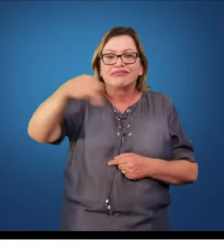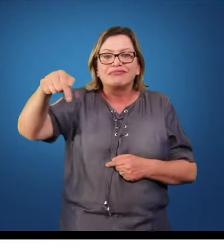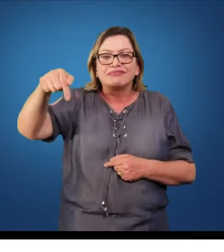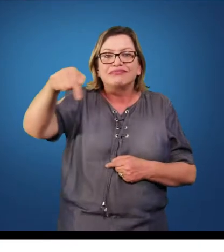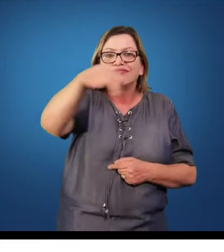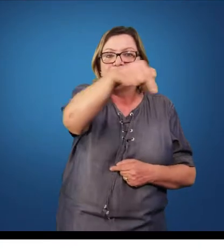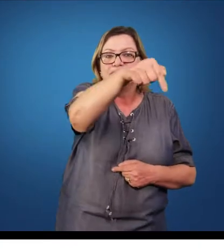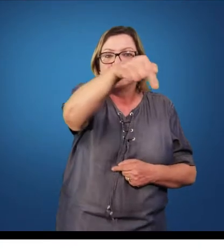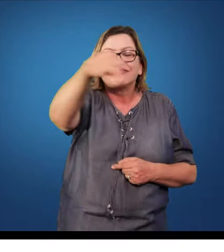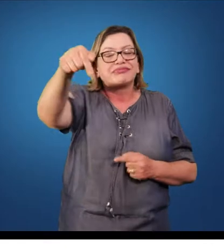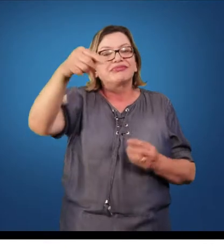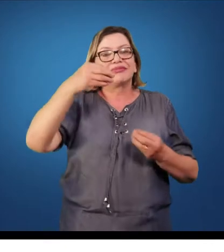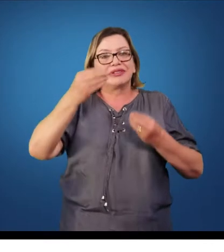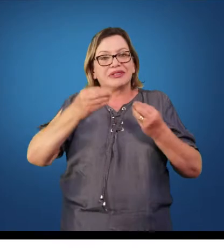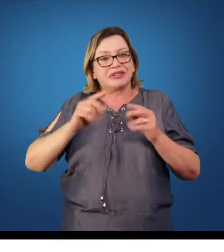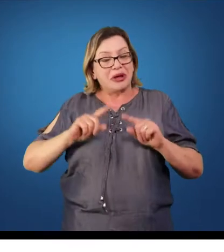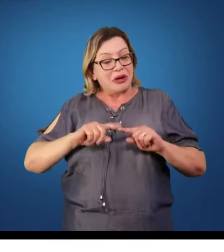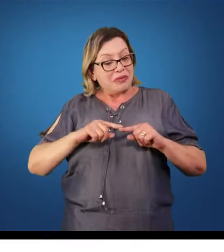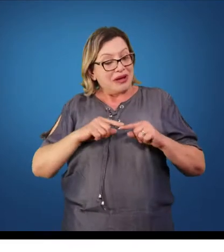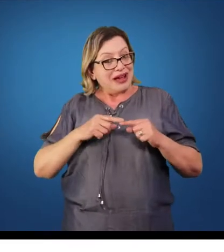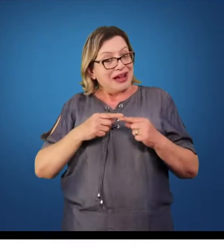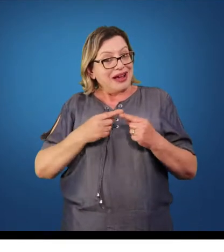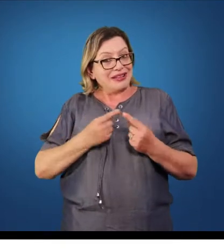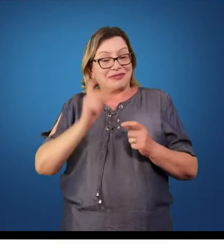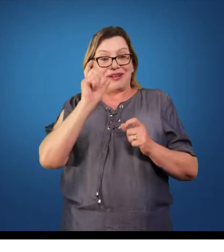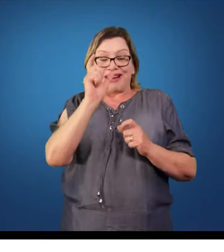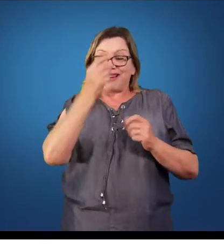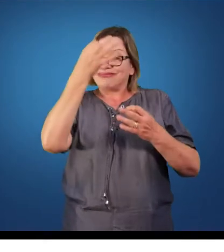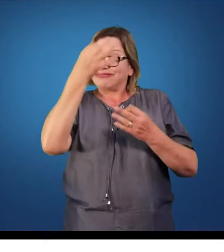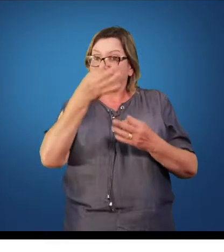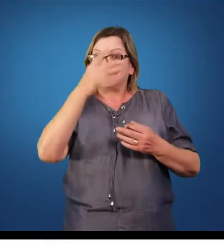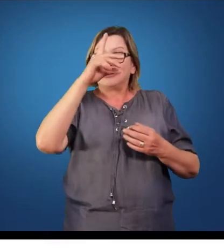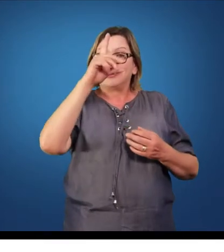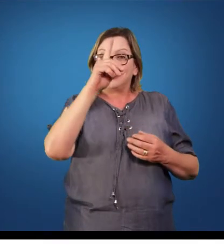certo? Mas nós, na terminologia nossa, nós falamos diagonal,